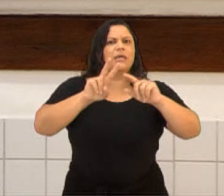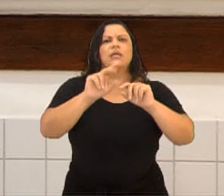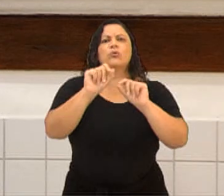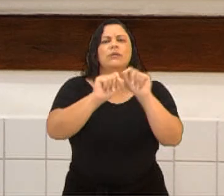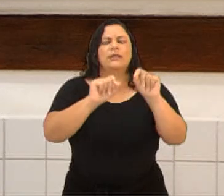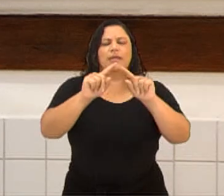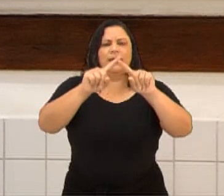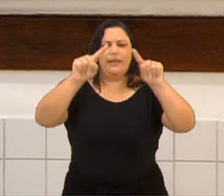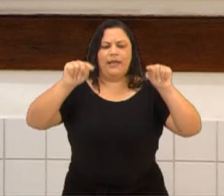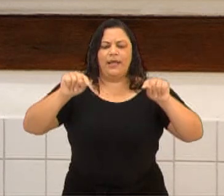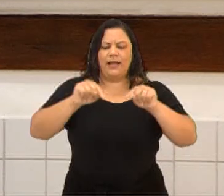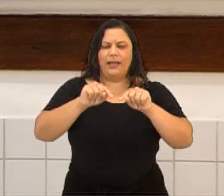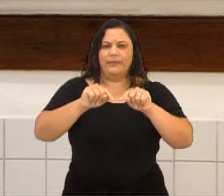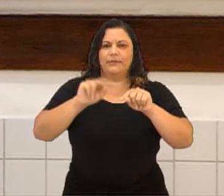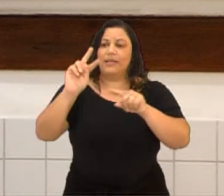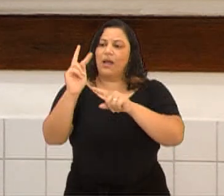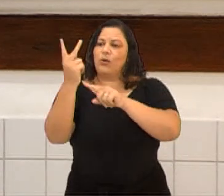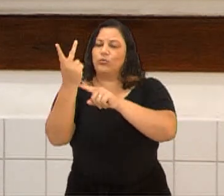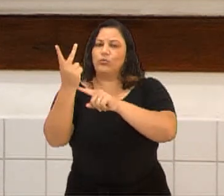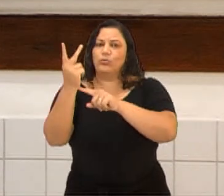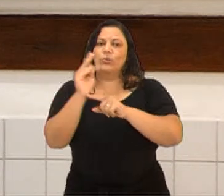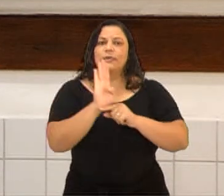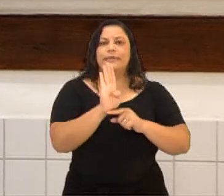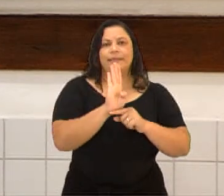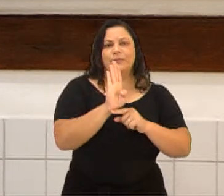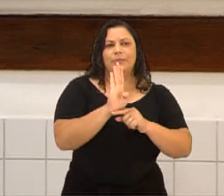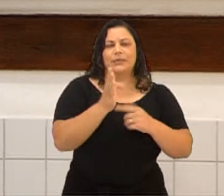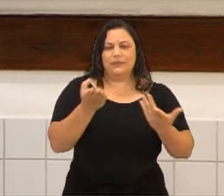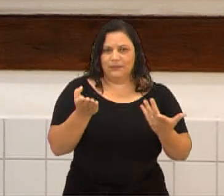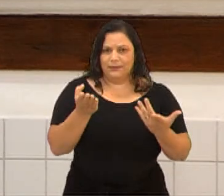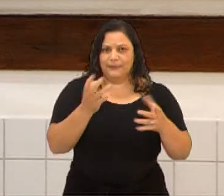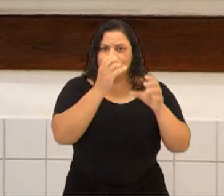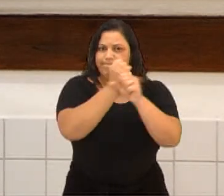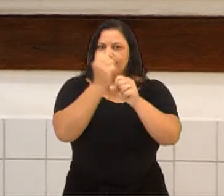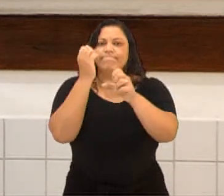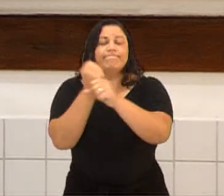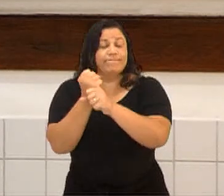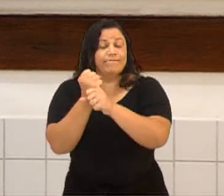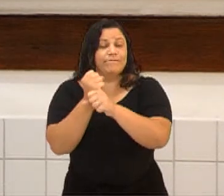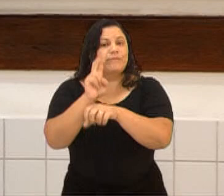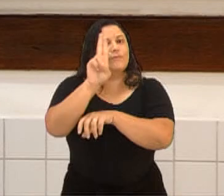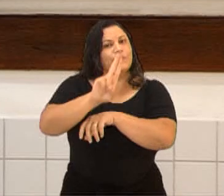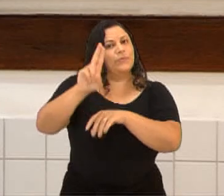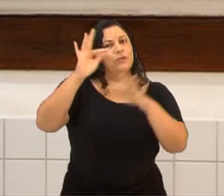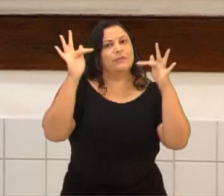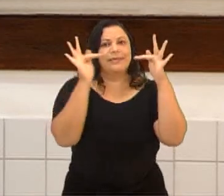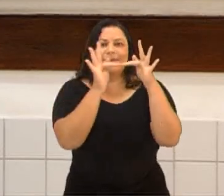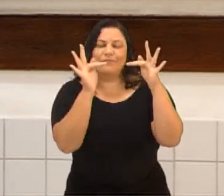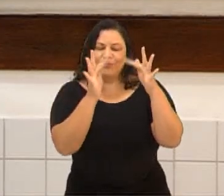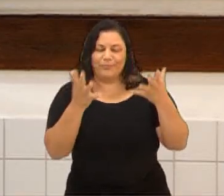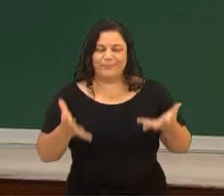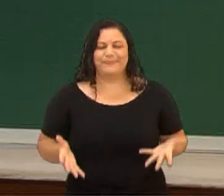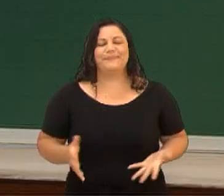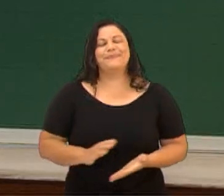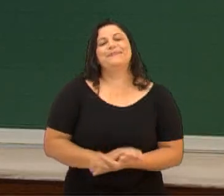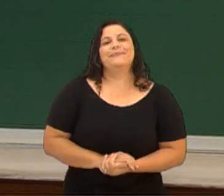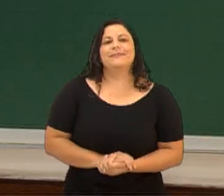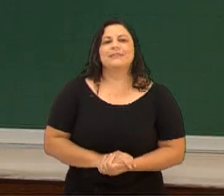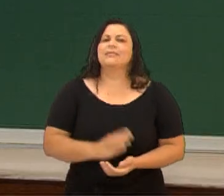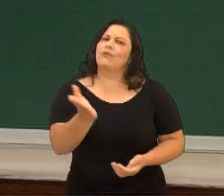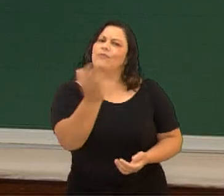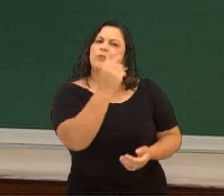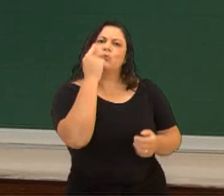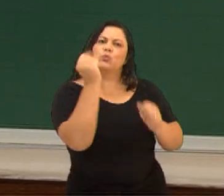e tem o valor da altura. Para eu conseguir calcular, basta utilizar a fórmula, certinho? Então, vamos juntos